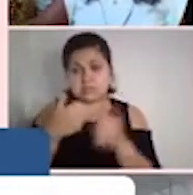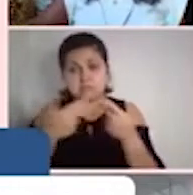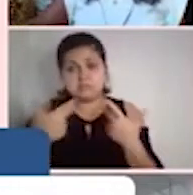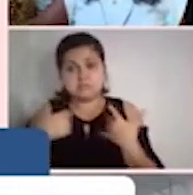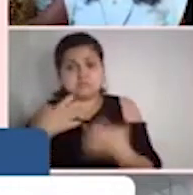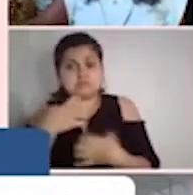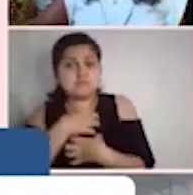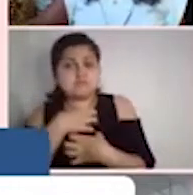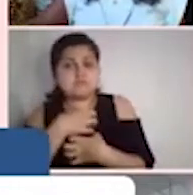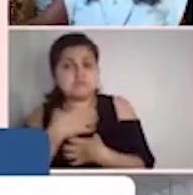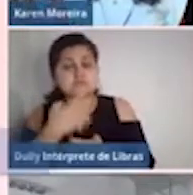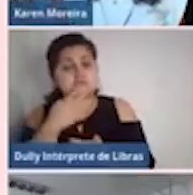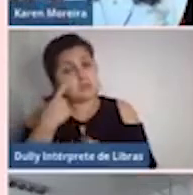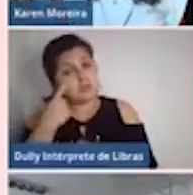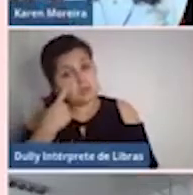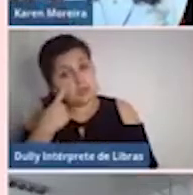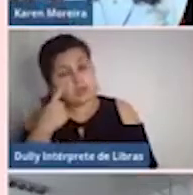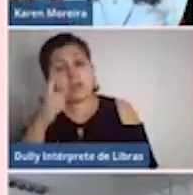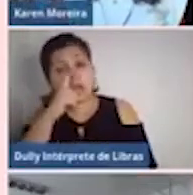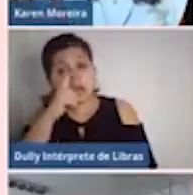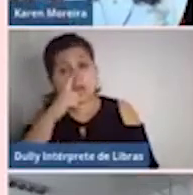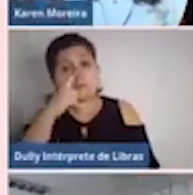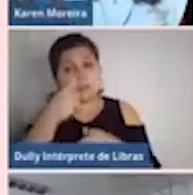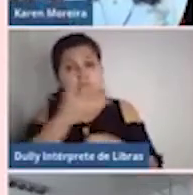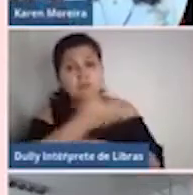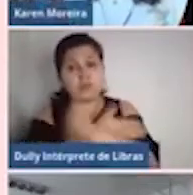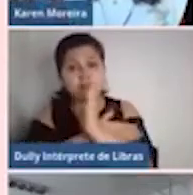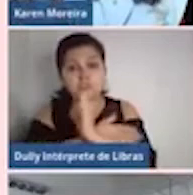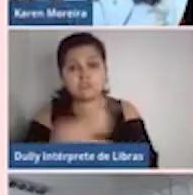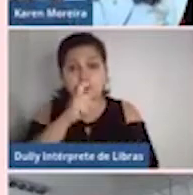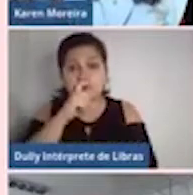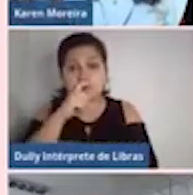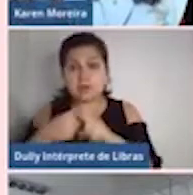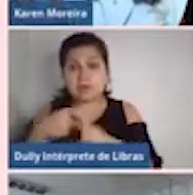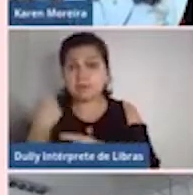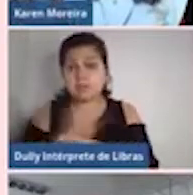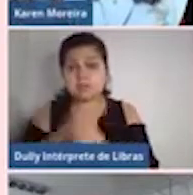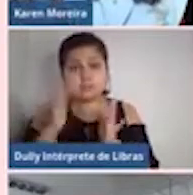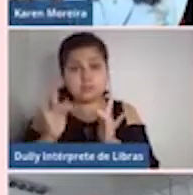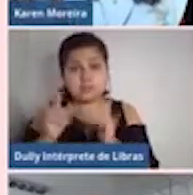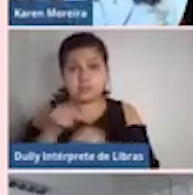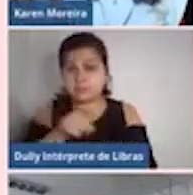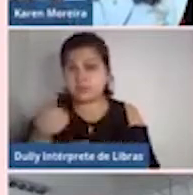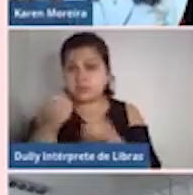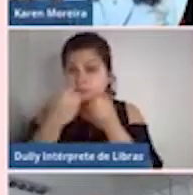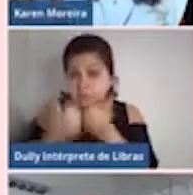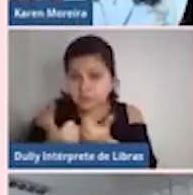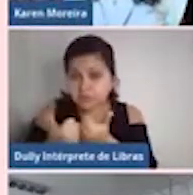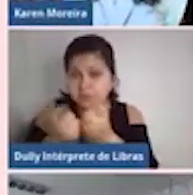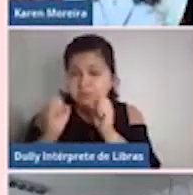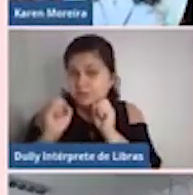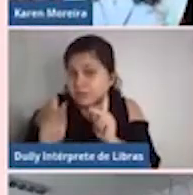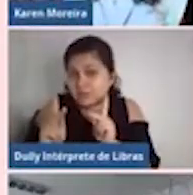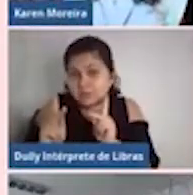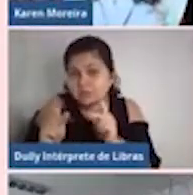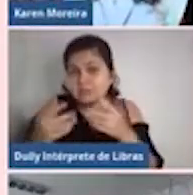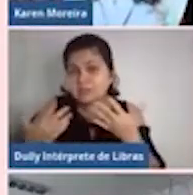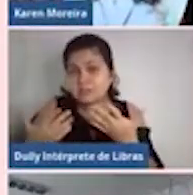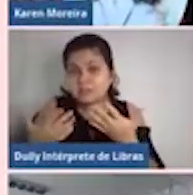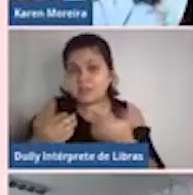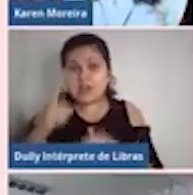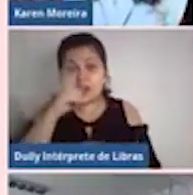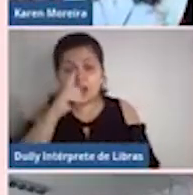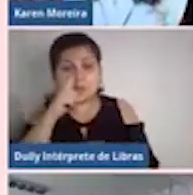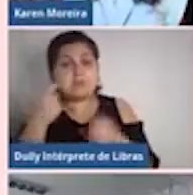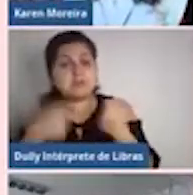eu sinto, e dizer para eles, meu filho, a mãe vai viajar com o pai porque a gente vai namorar e vocês vão ficar bem, tá tudo bem. E a mãe tem que